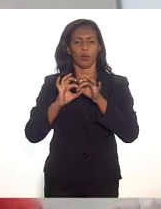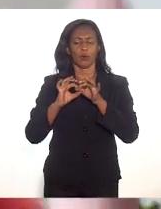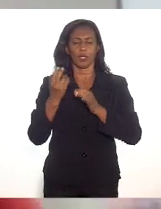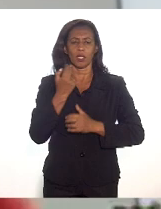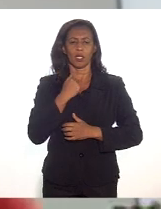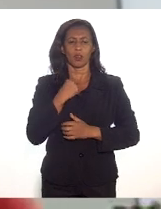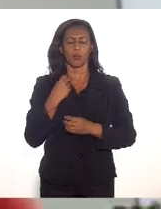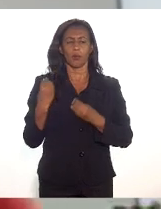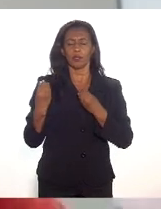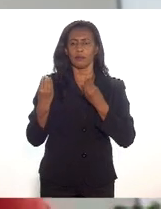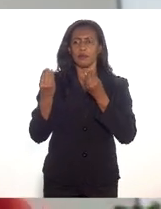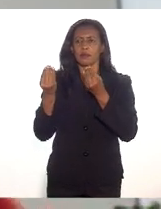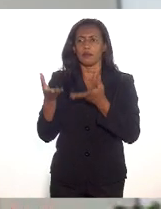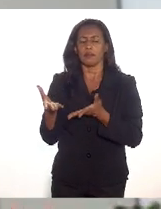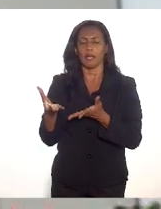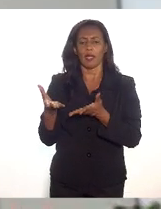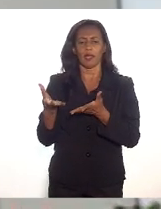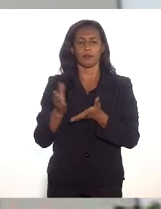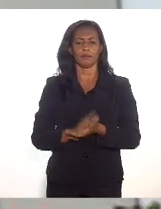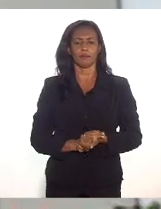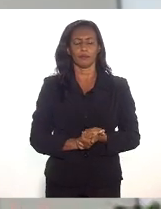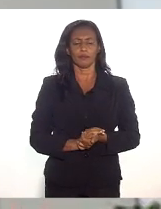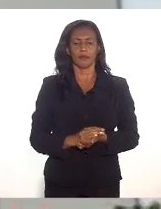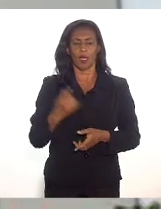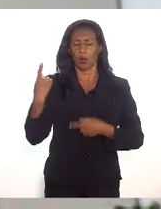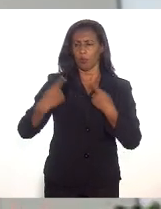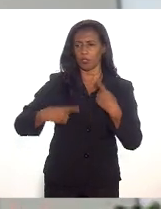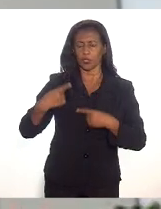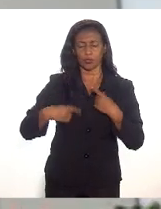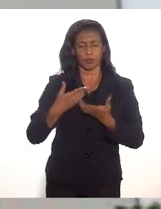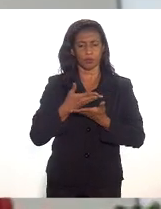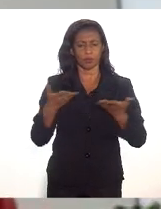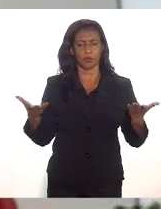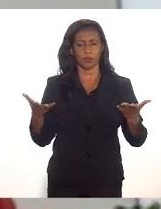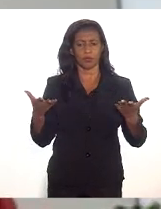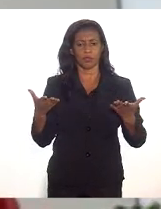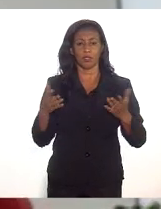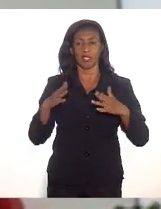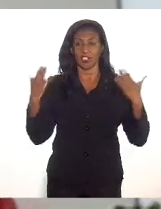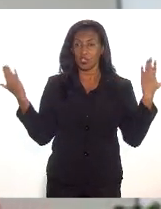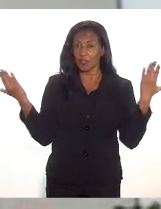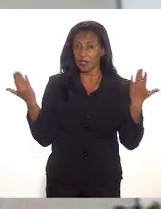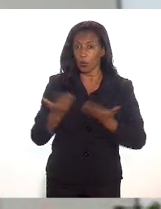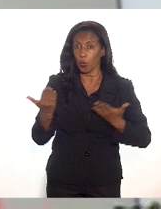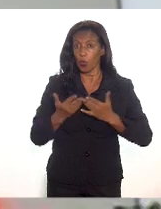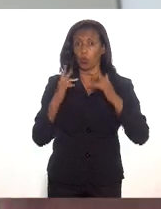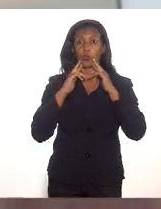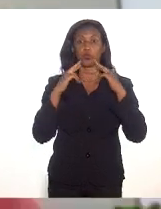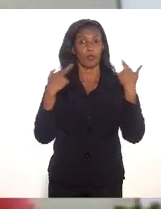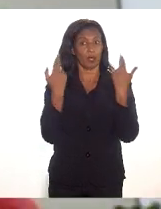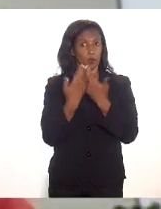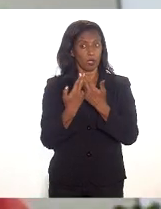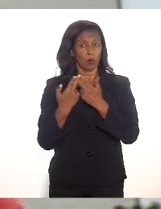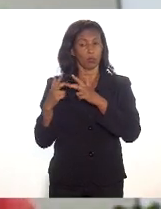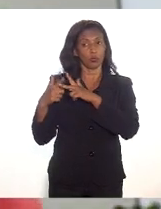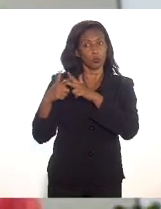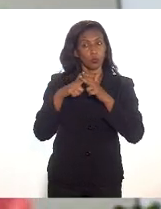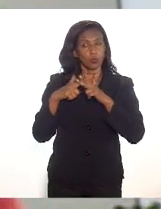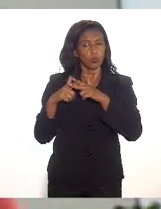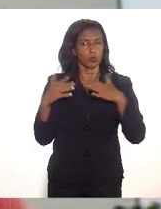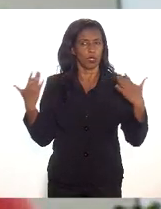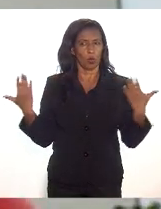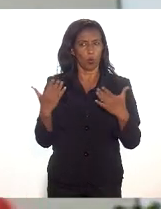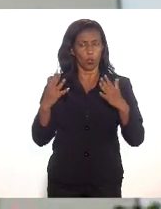um atropelo e uma desconsideração desse tipo. Que a gente faça uma reunião ainda hoje para acertarmos juntos uma